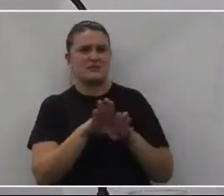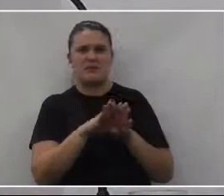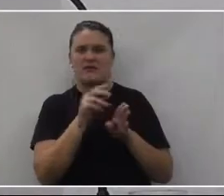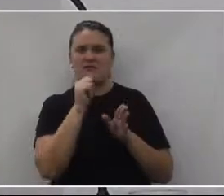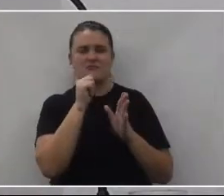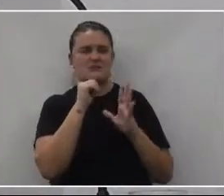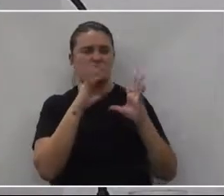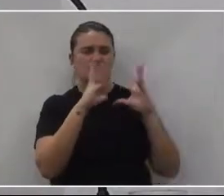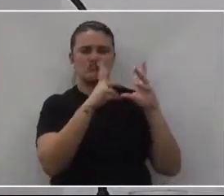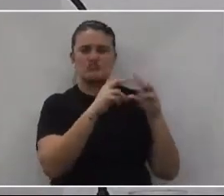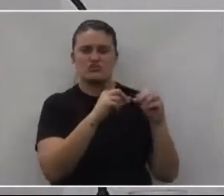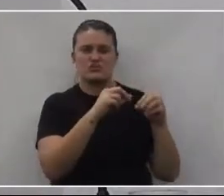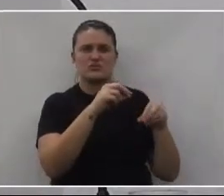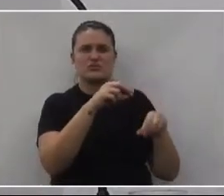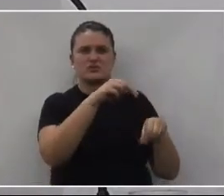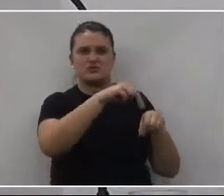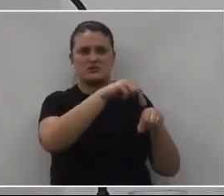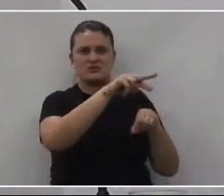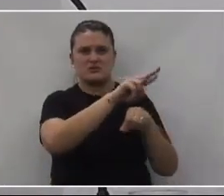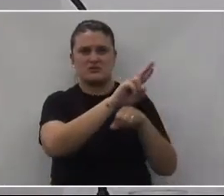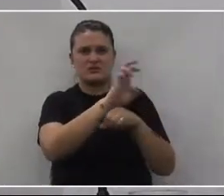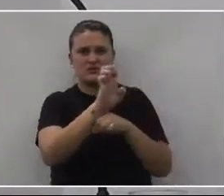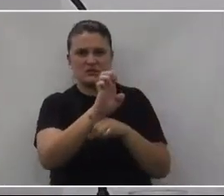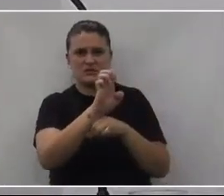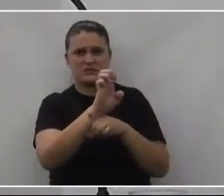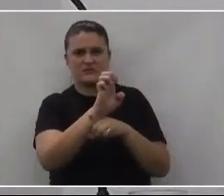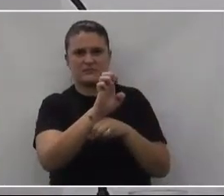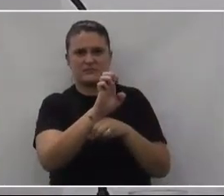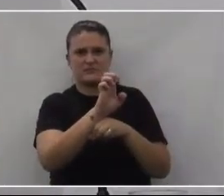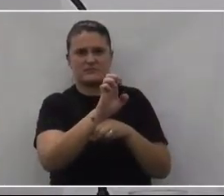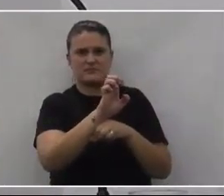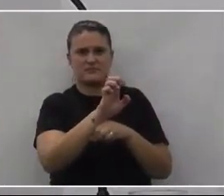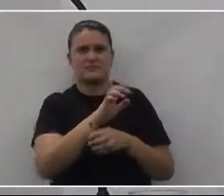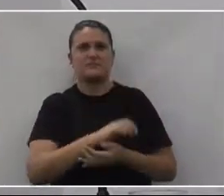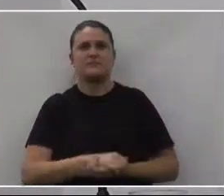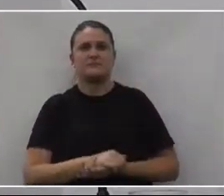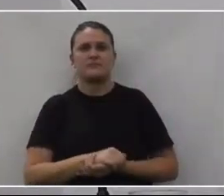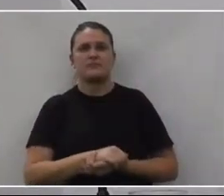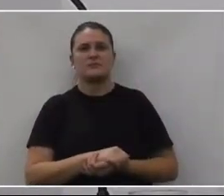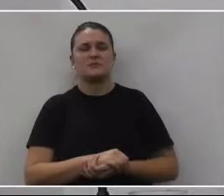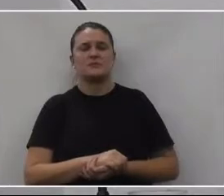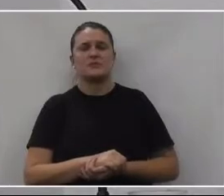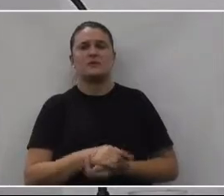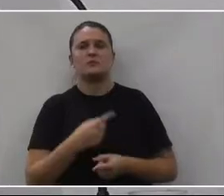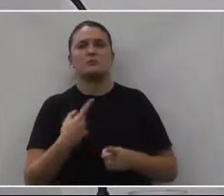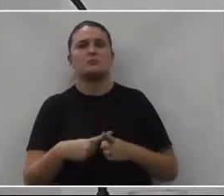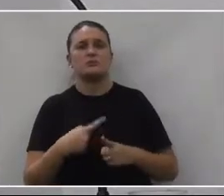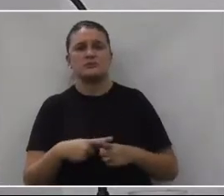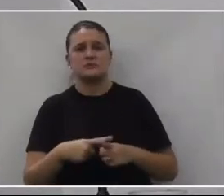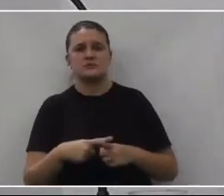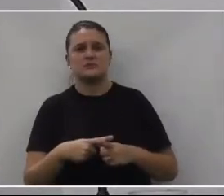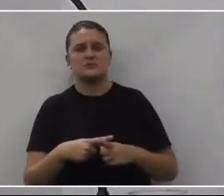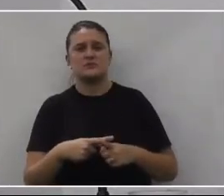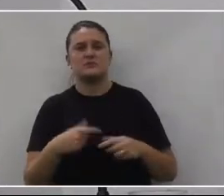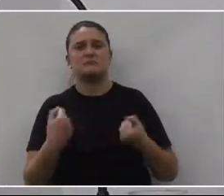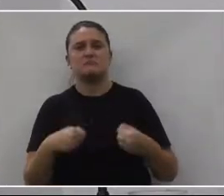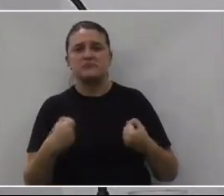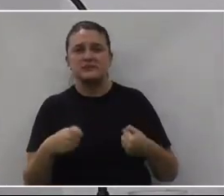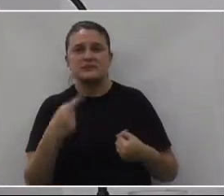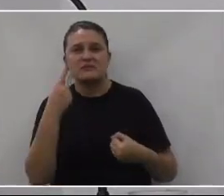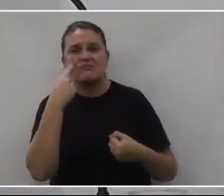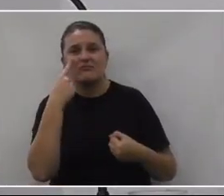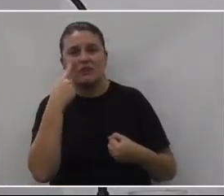ainda alcance e domínio do chefe do Núcleo Regional de Educação, atualmente o professor Carlos. Por quê? Porque dependerá